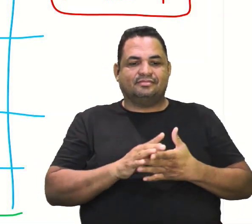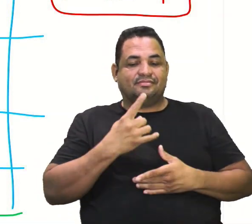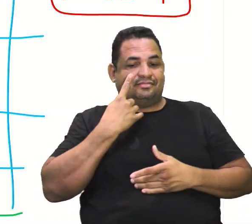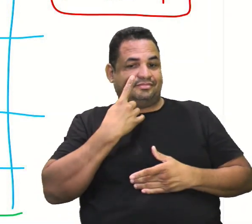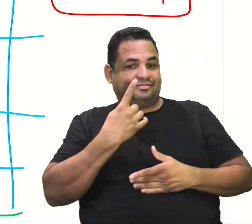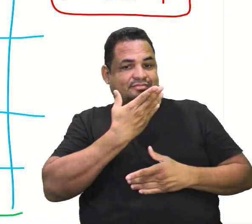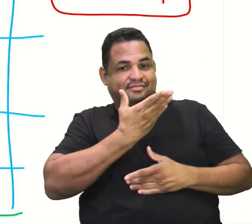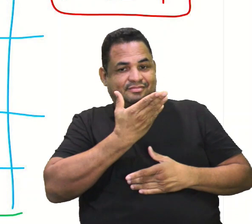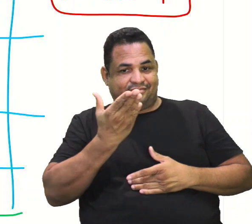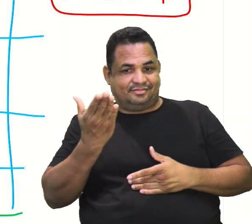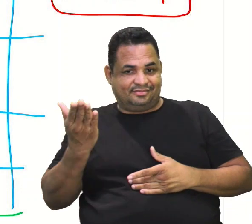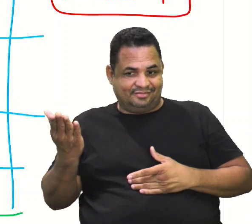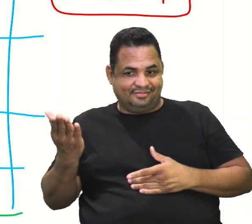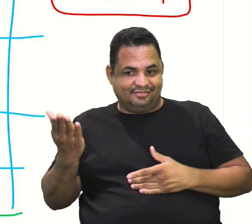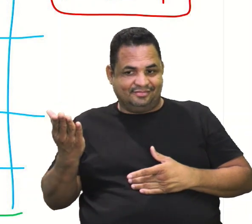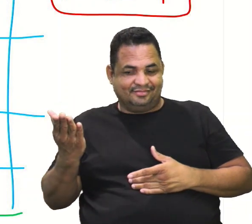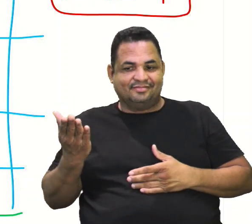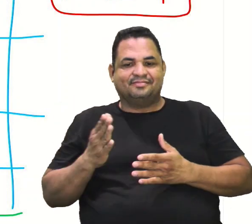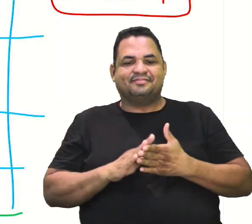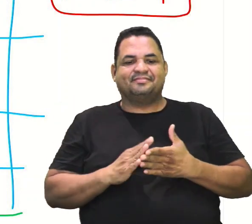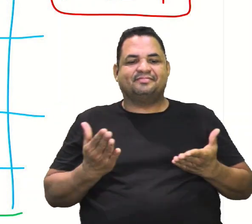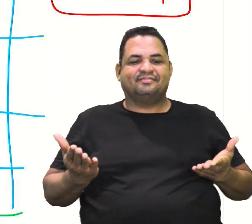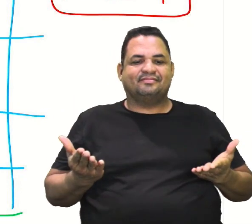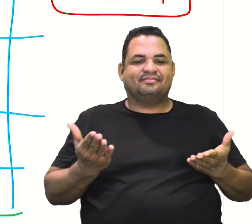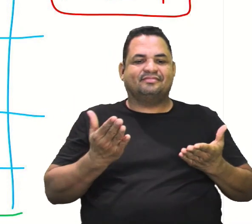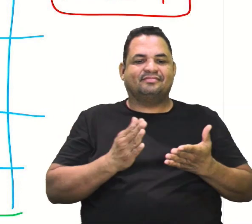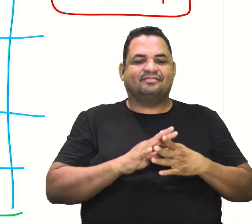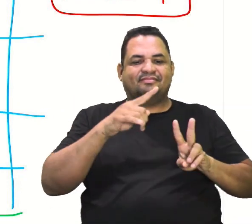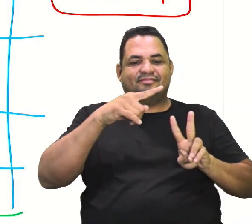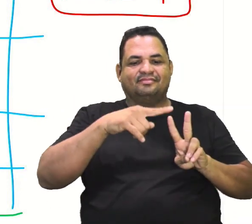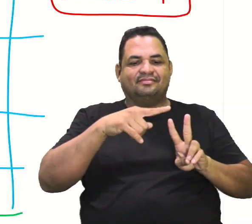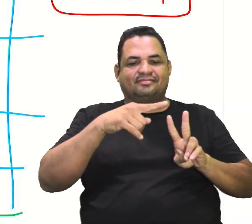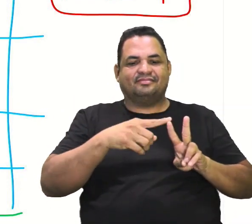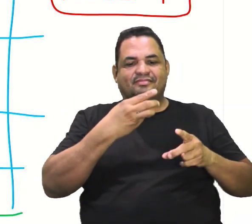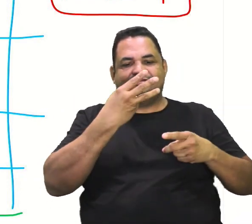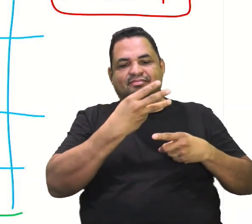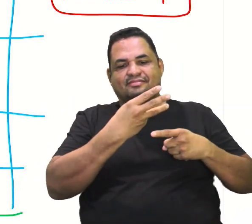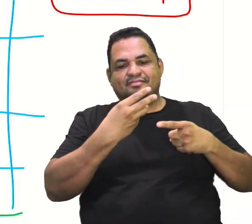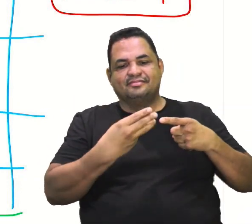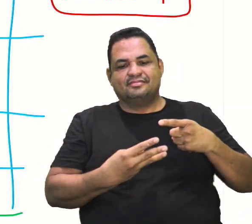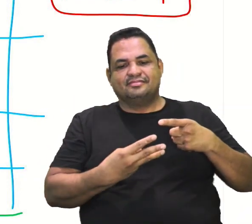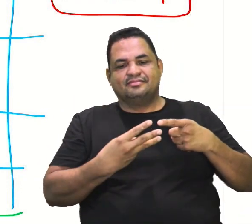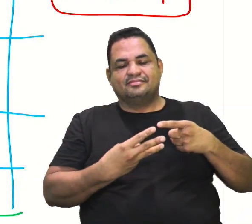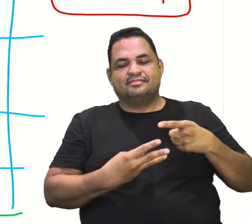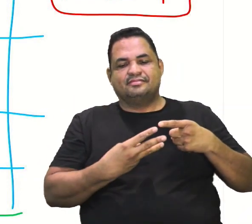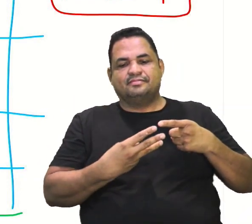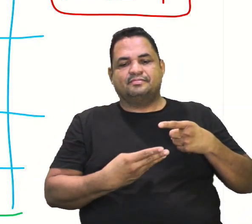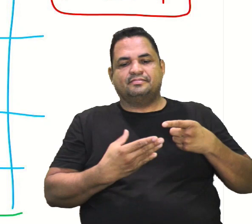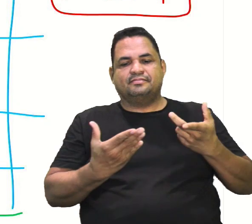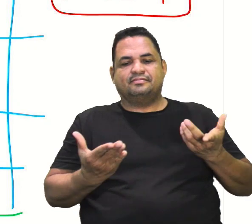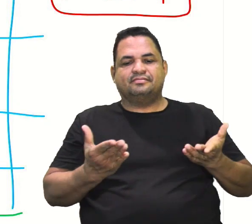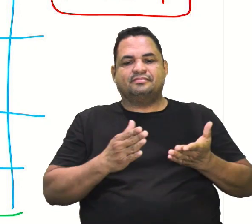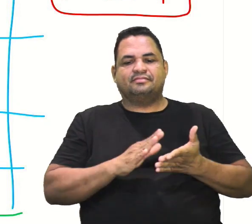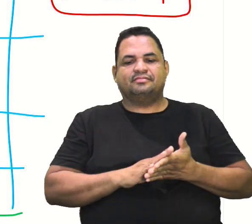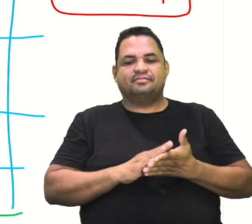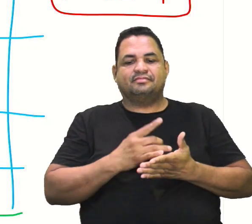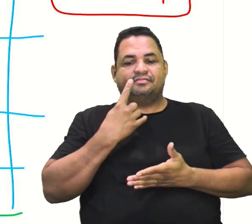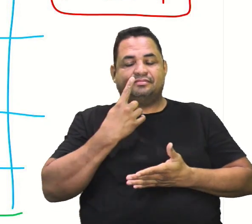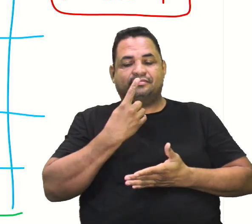diferente, olha só vocês. Raiz de 3 sobre